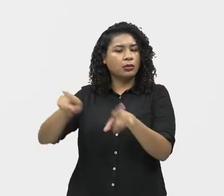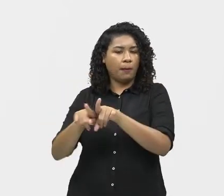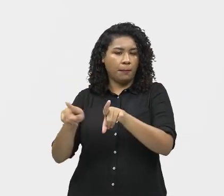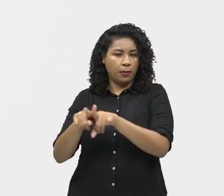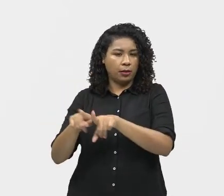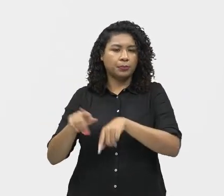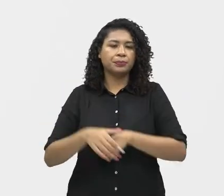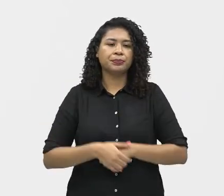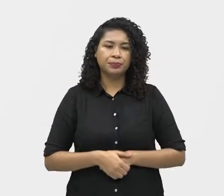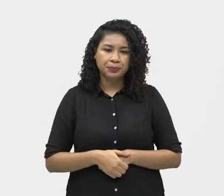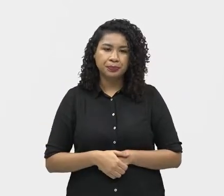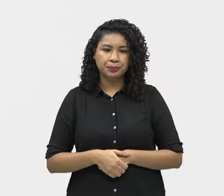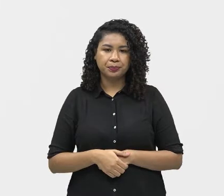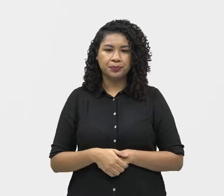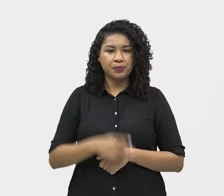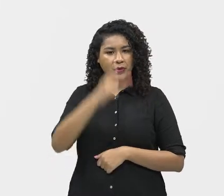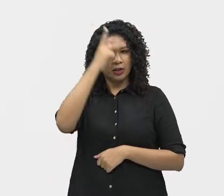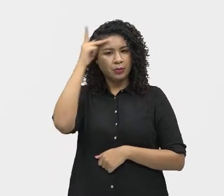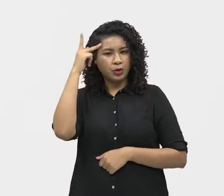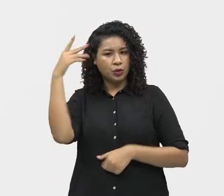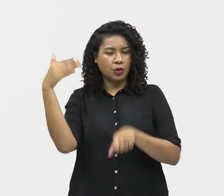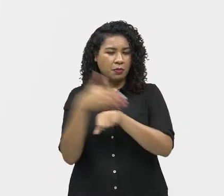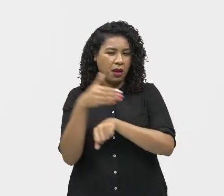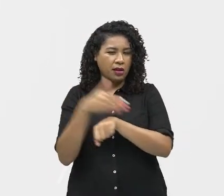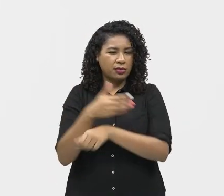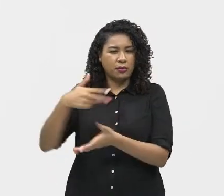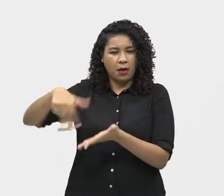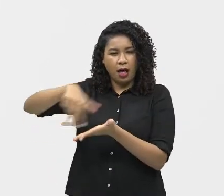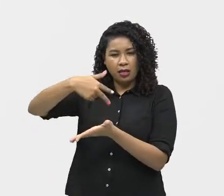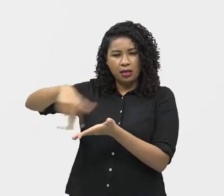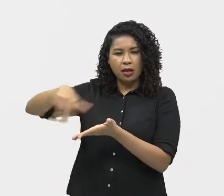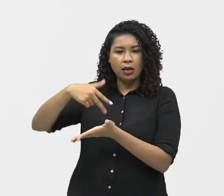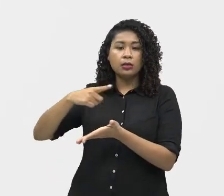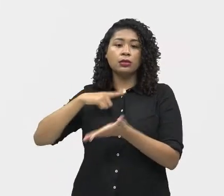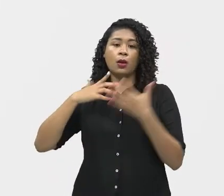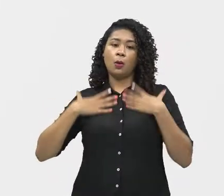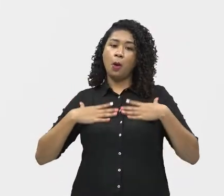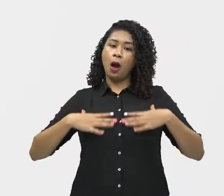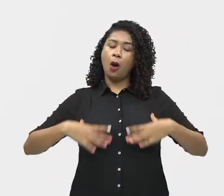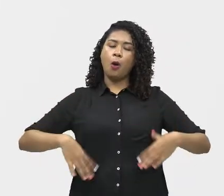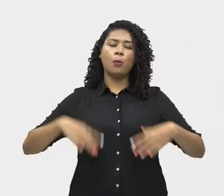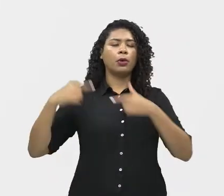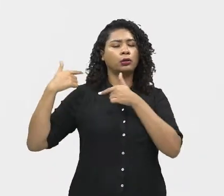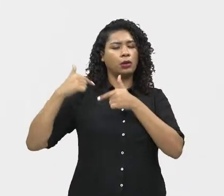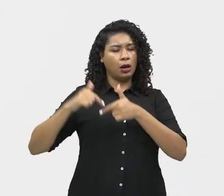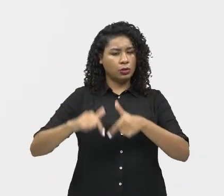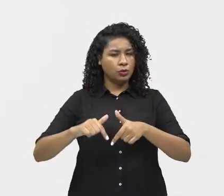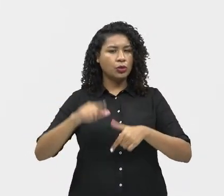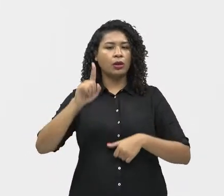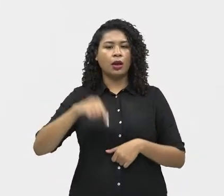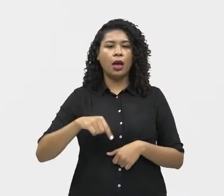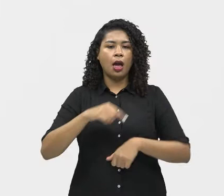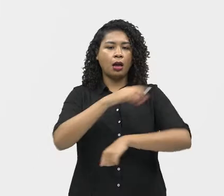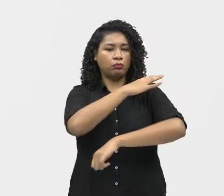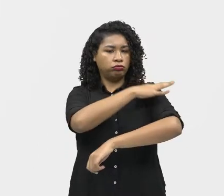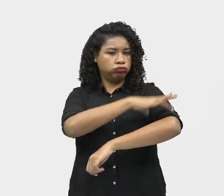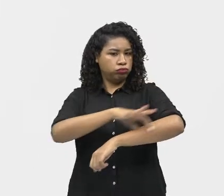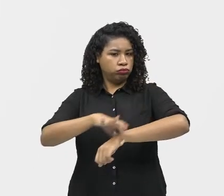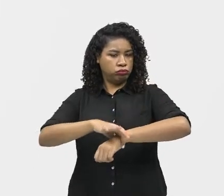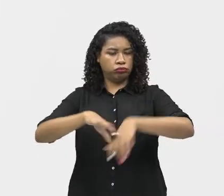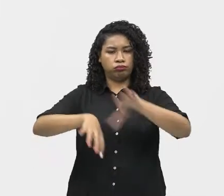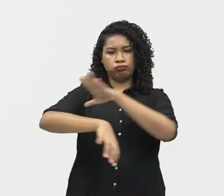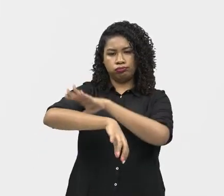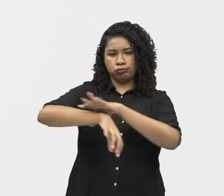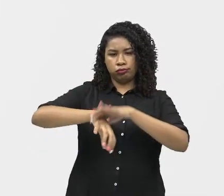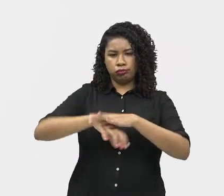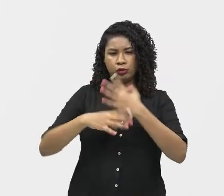Os catireiros, como são conhecidos, têm uma vestimenta típica, camisa xadrez de manga